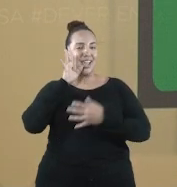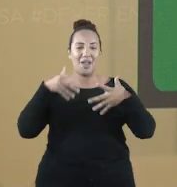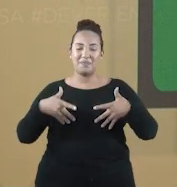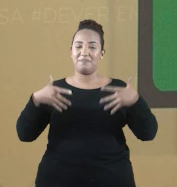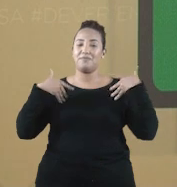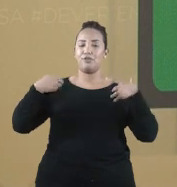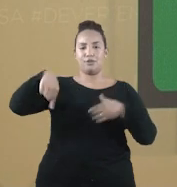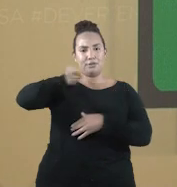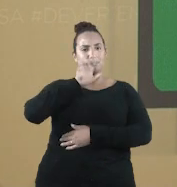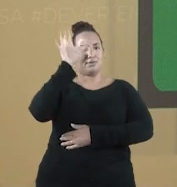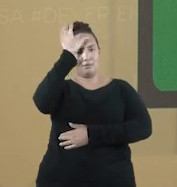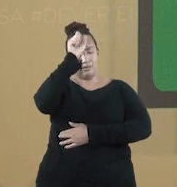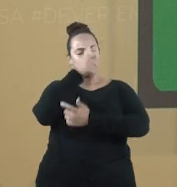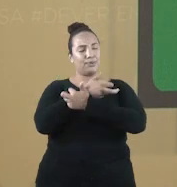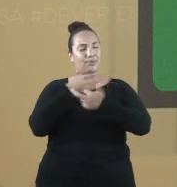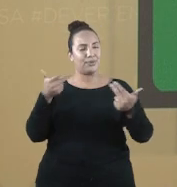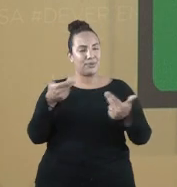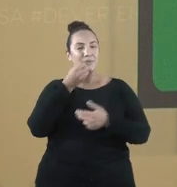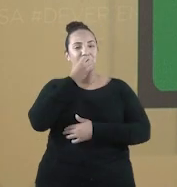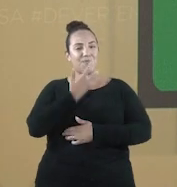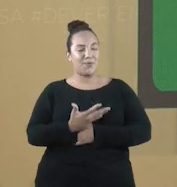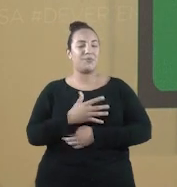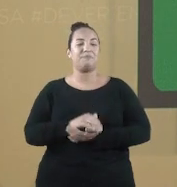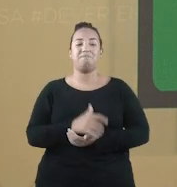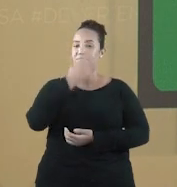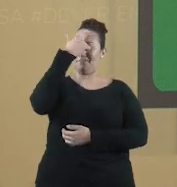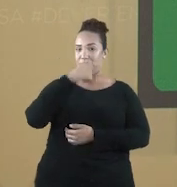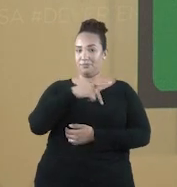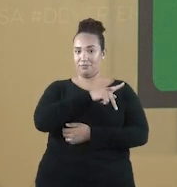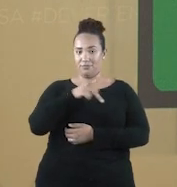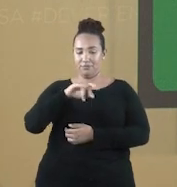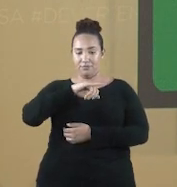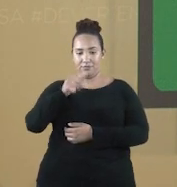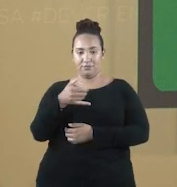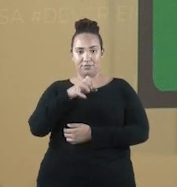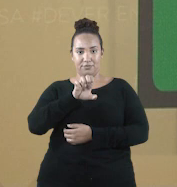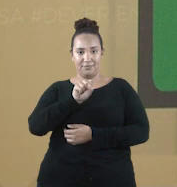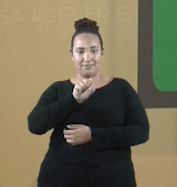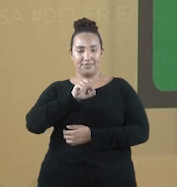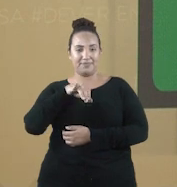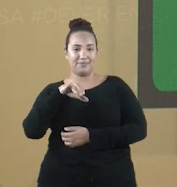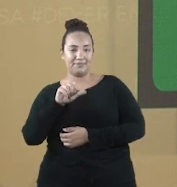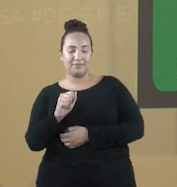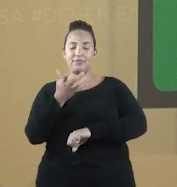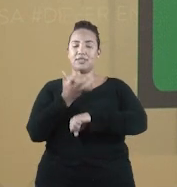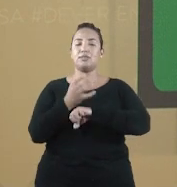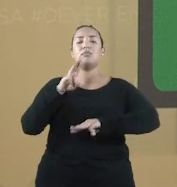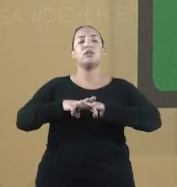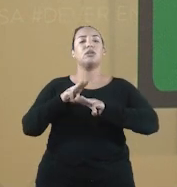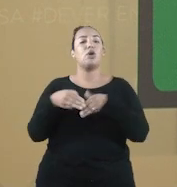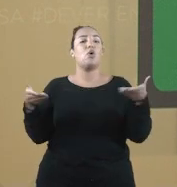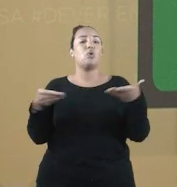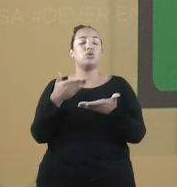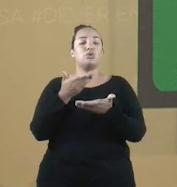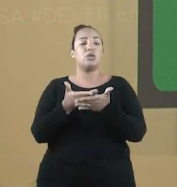e vamos aprender muitas coisas legais juntos. Eu sou a professora Jéssica, de Matemática, e hoje teremos uma aula para